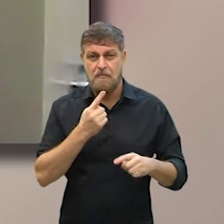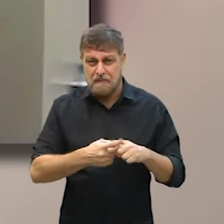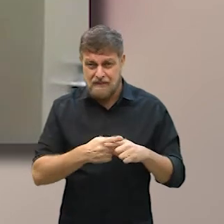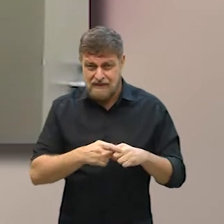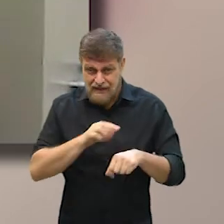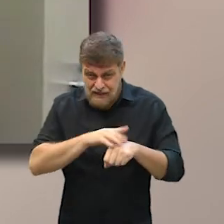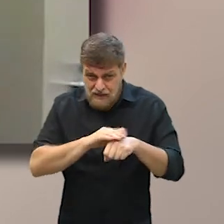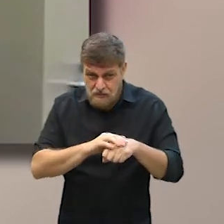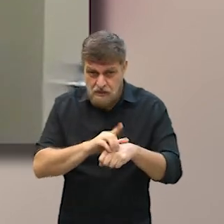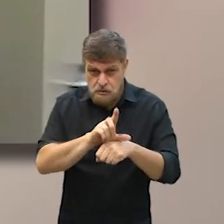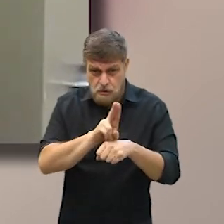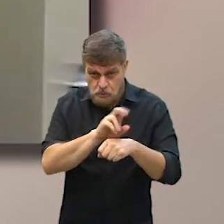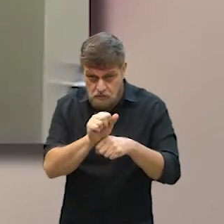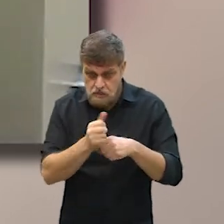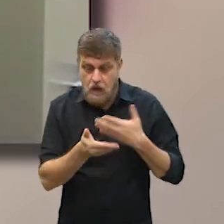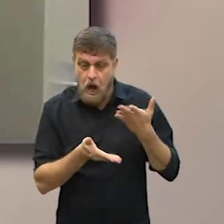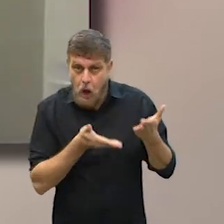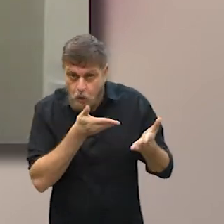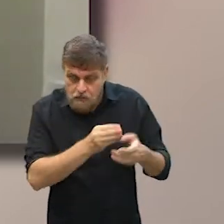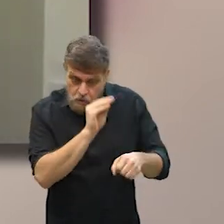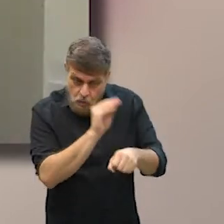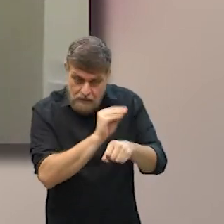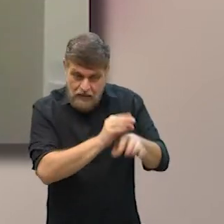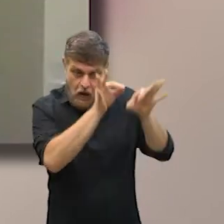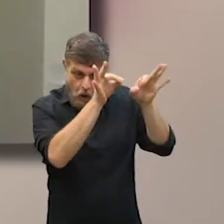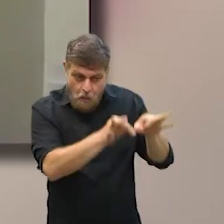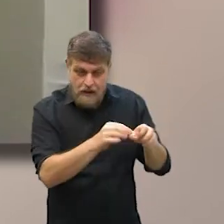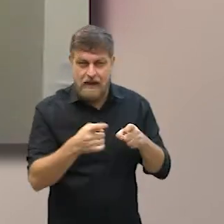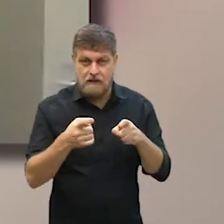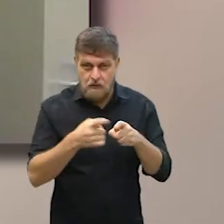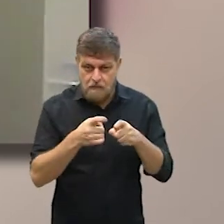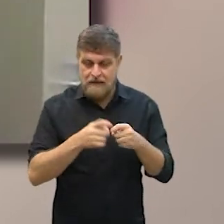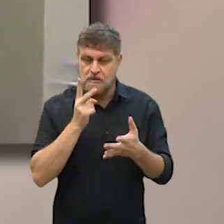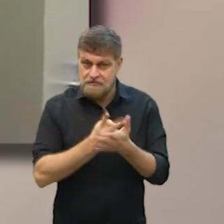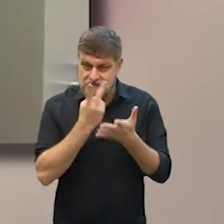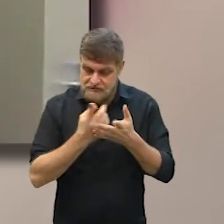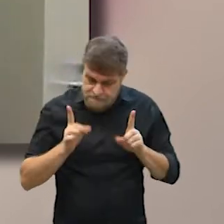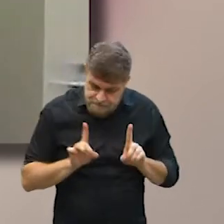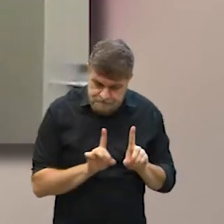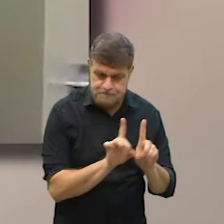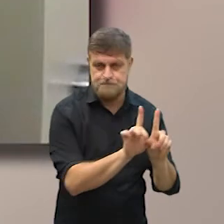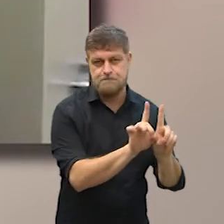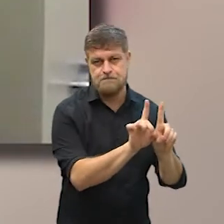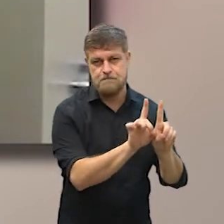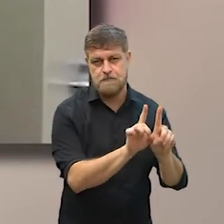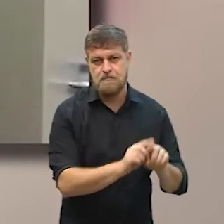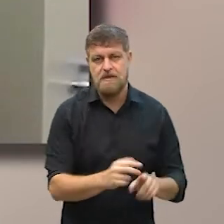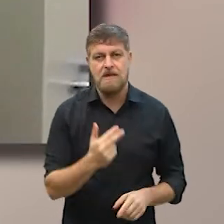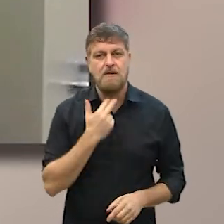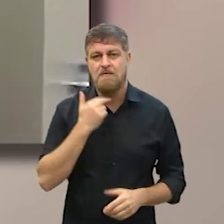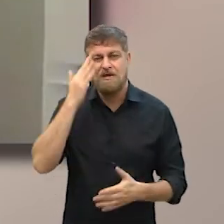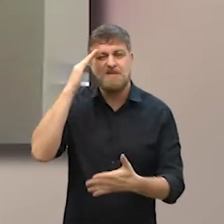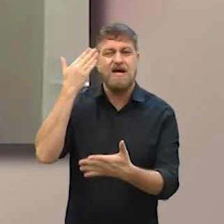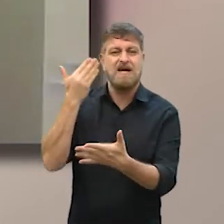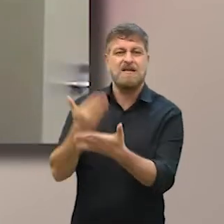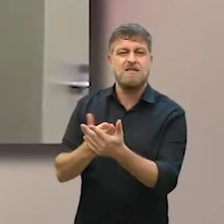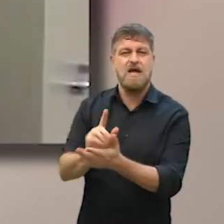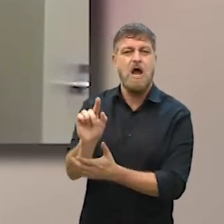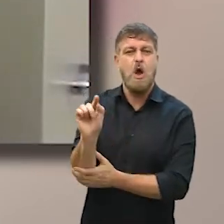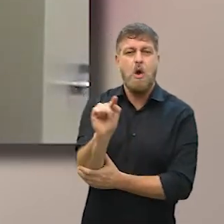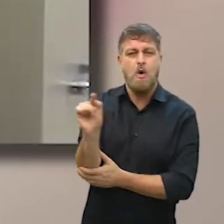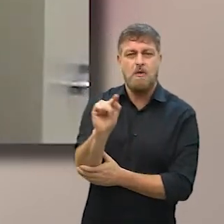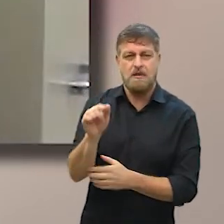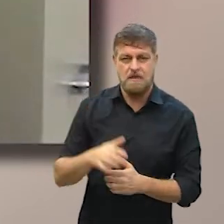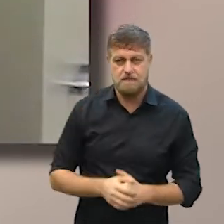por causa do lúpus eritematoso sistêmico Desde que seja bem manejado acompanhamento regular com seu médico Nunca